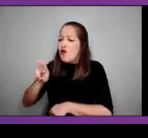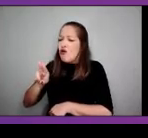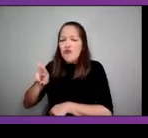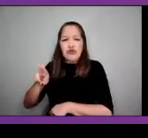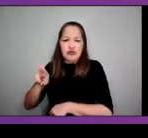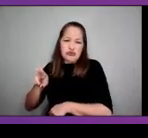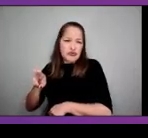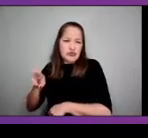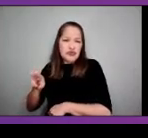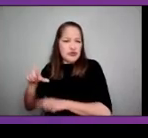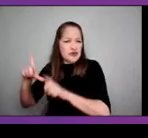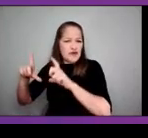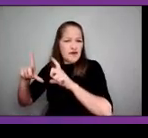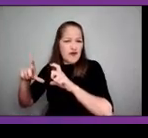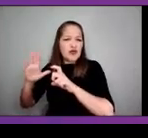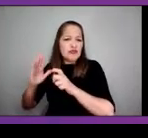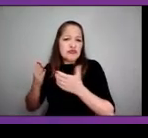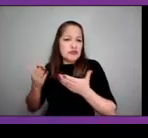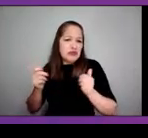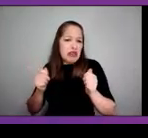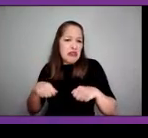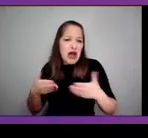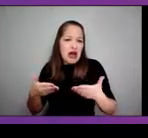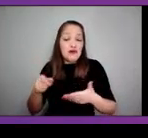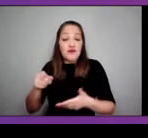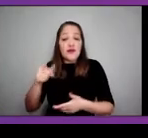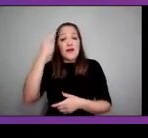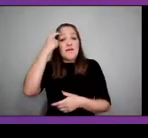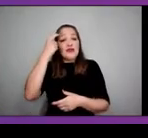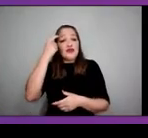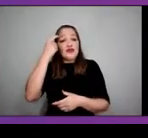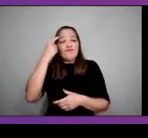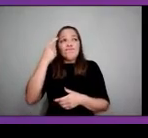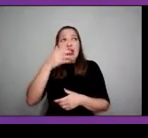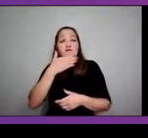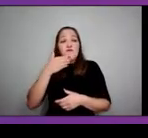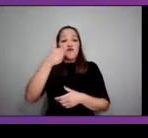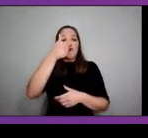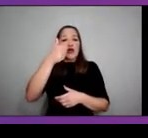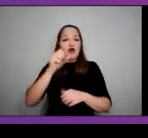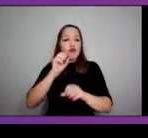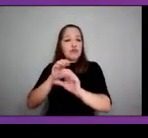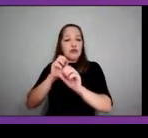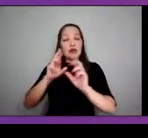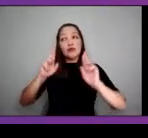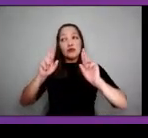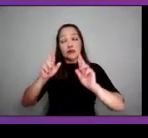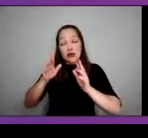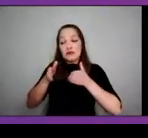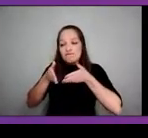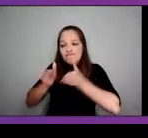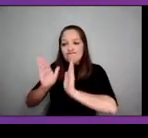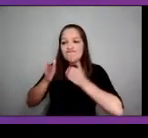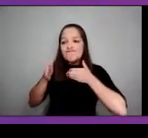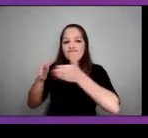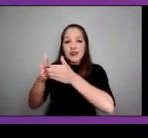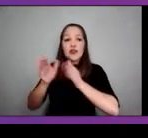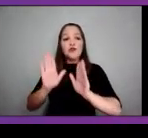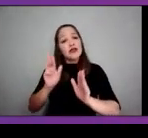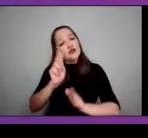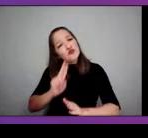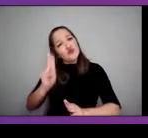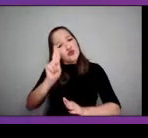ideal de educação né Para onde espero que a gente caminha um dia mais que a gente tem essa esse uso da fotografia